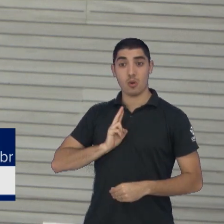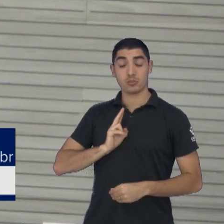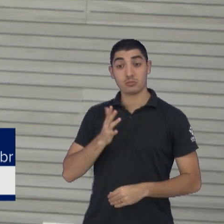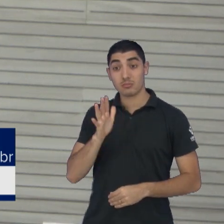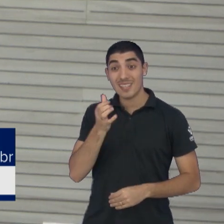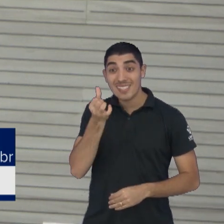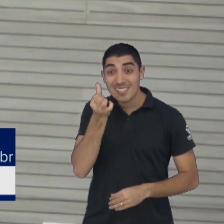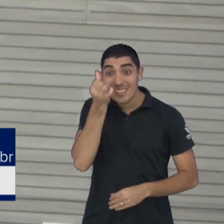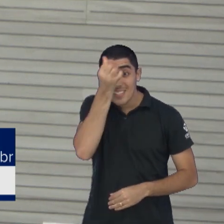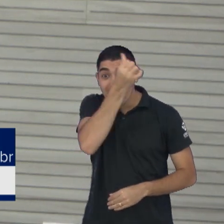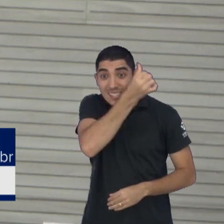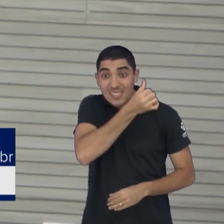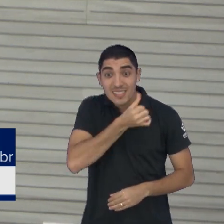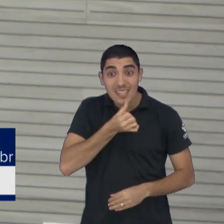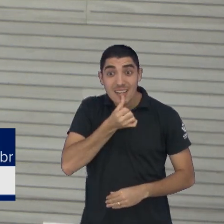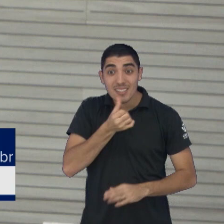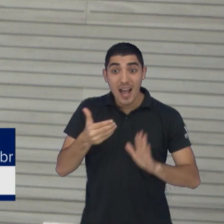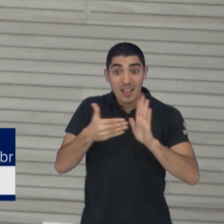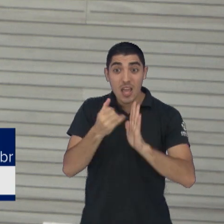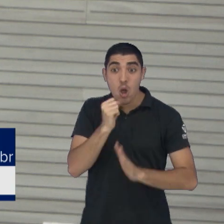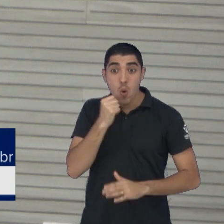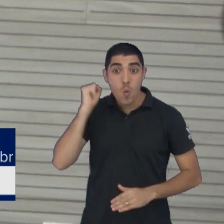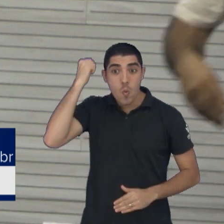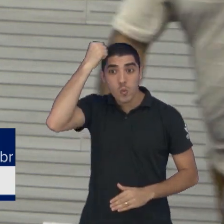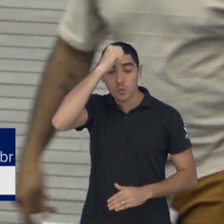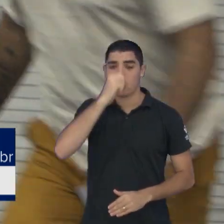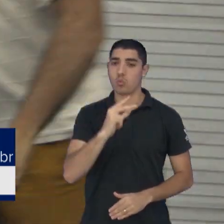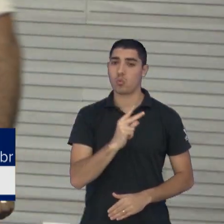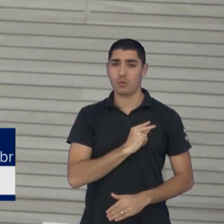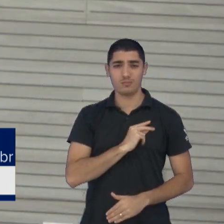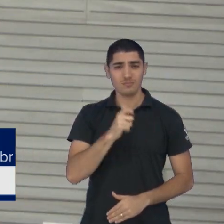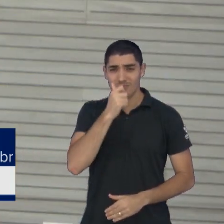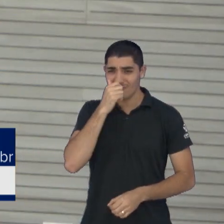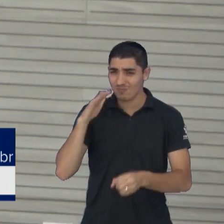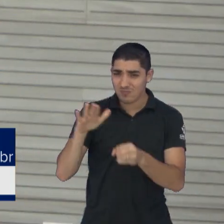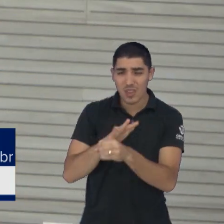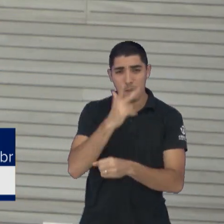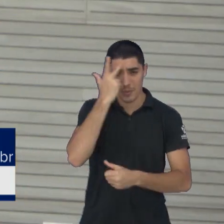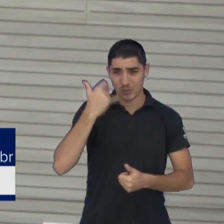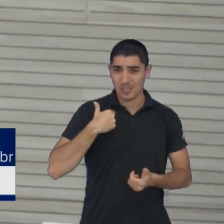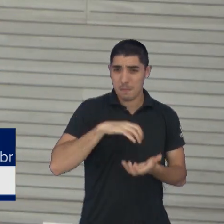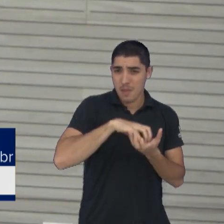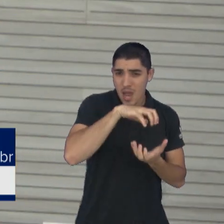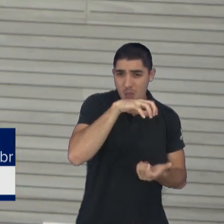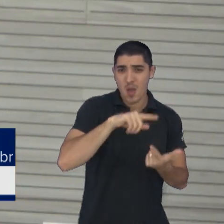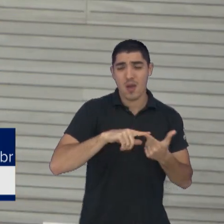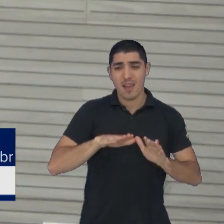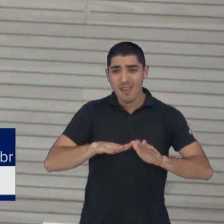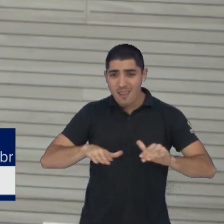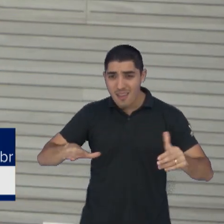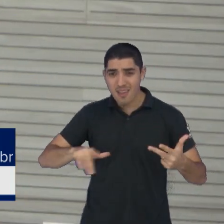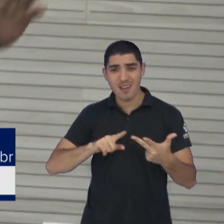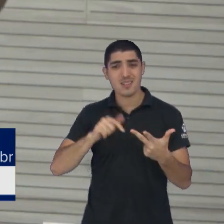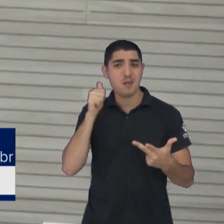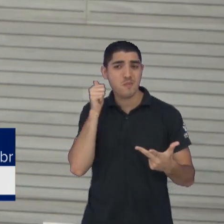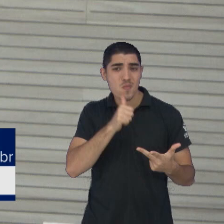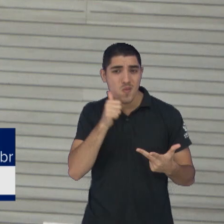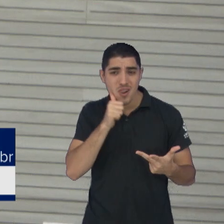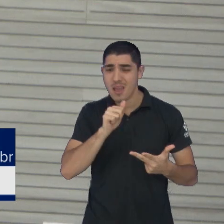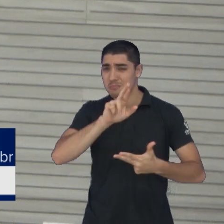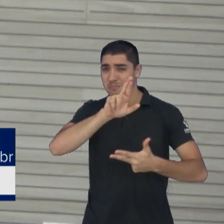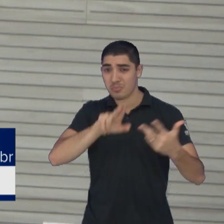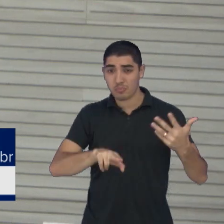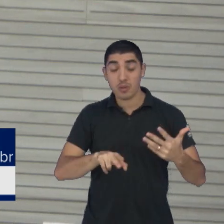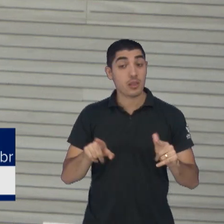6 a 8 horas. Super lotado, idosos, crianças, mulheres, e o